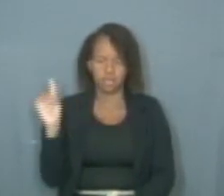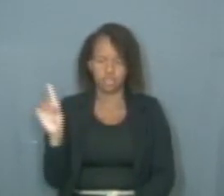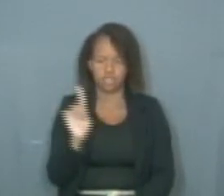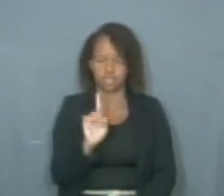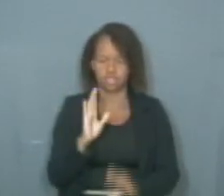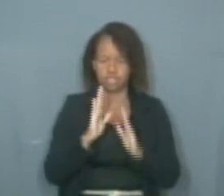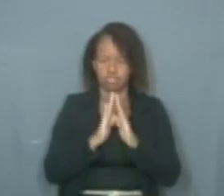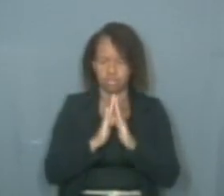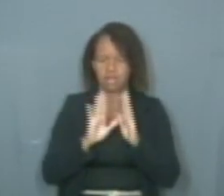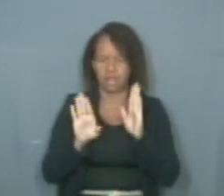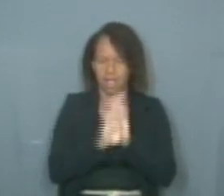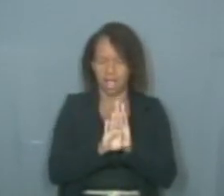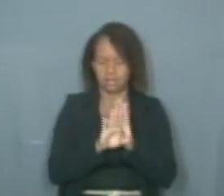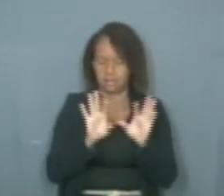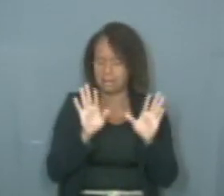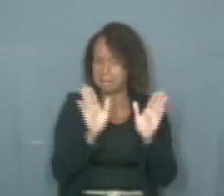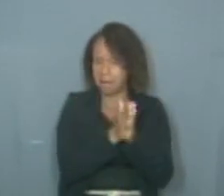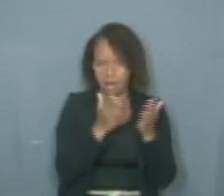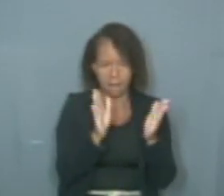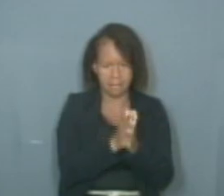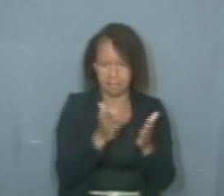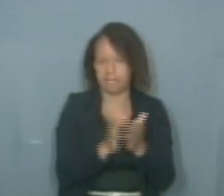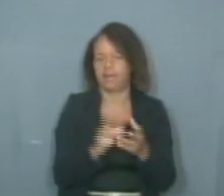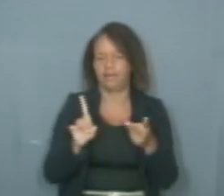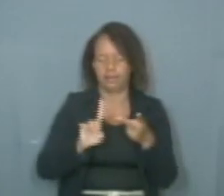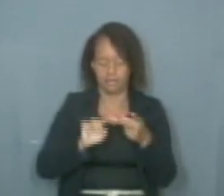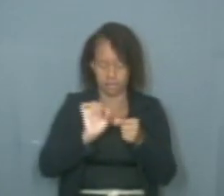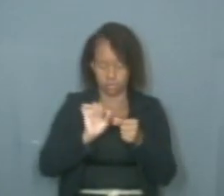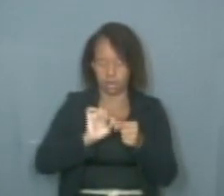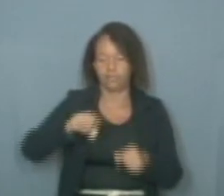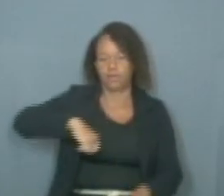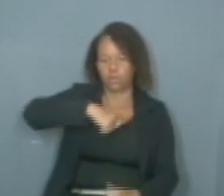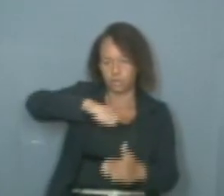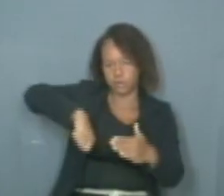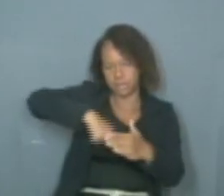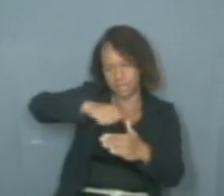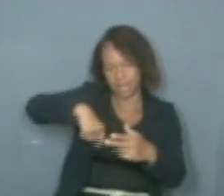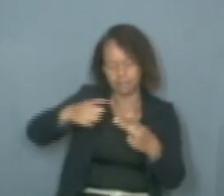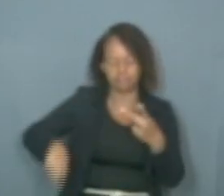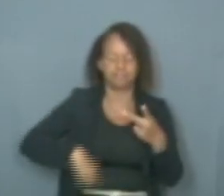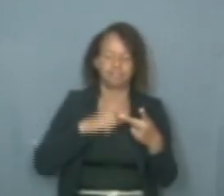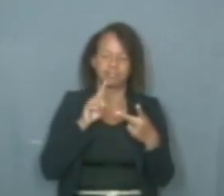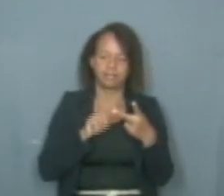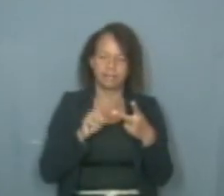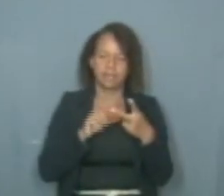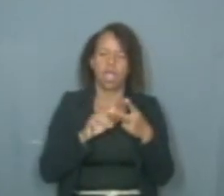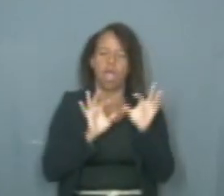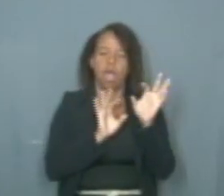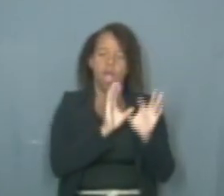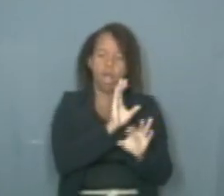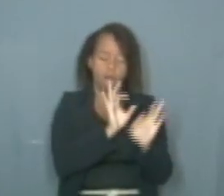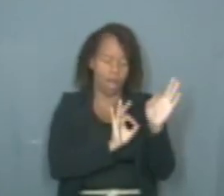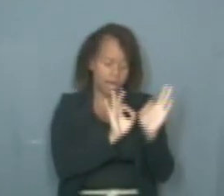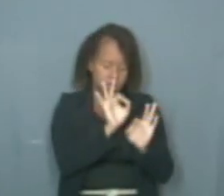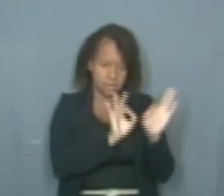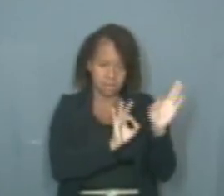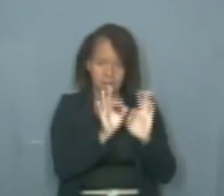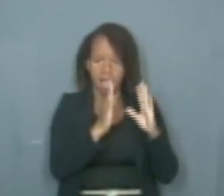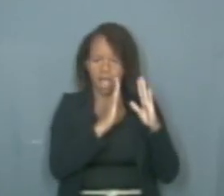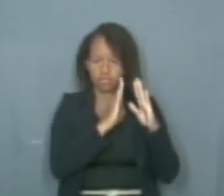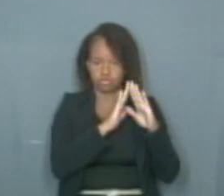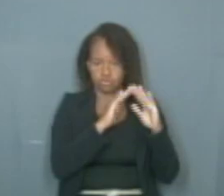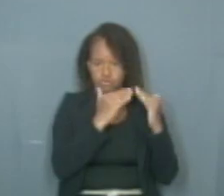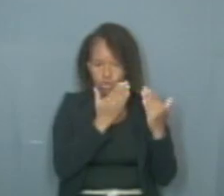casa, uma mulher pobre, ela tem que cozinhar, ela tem que coordenar os trabalhos escolares